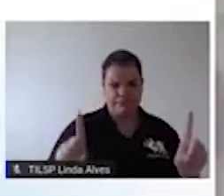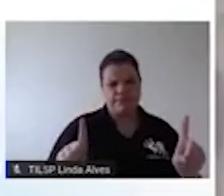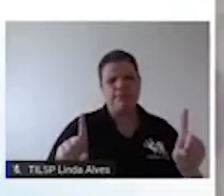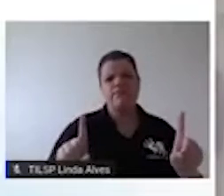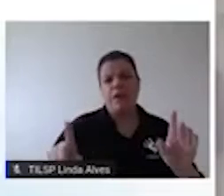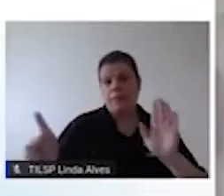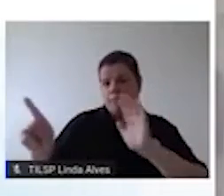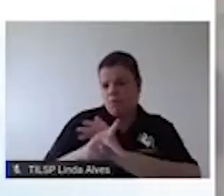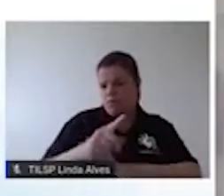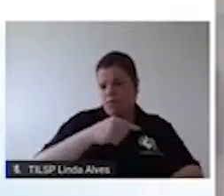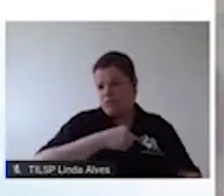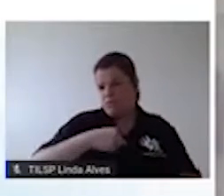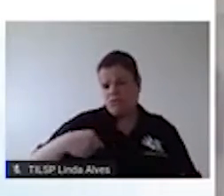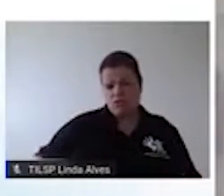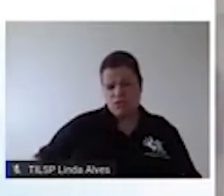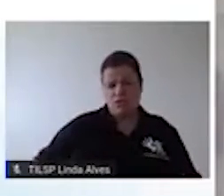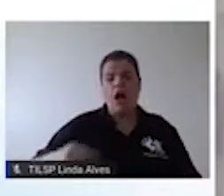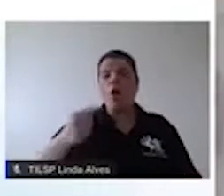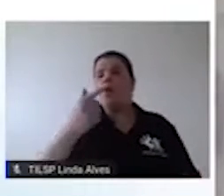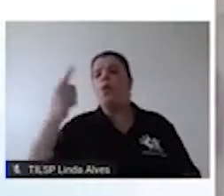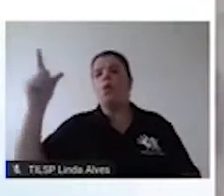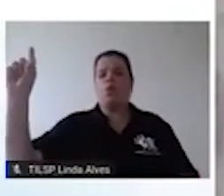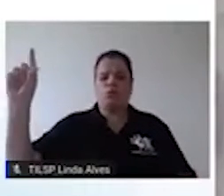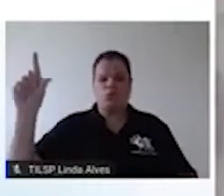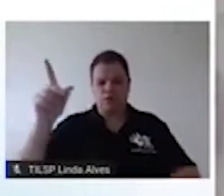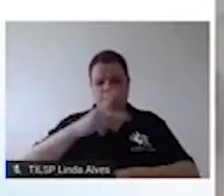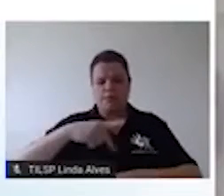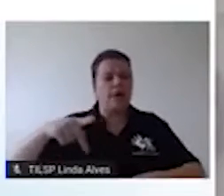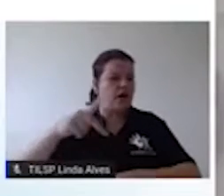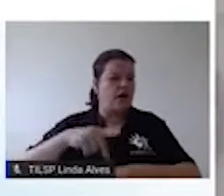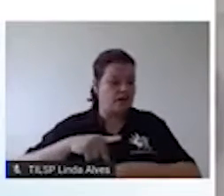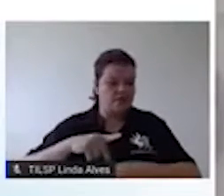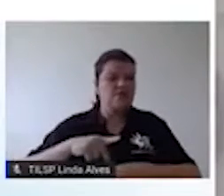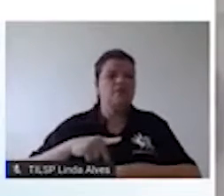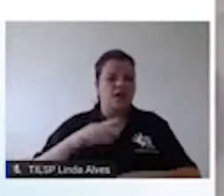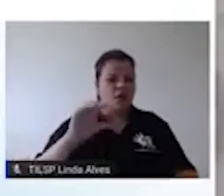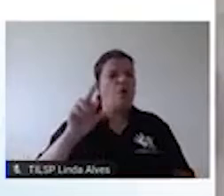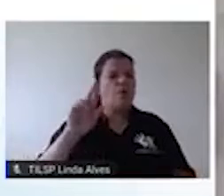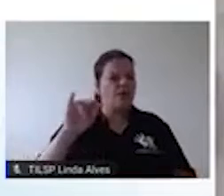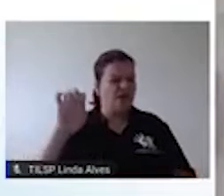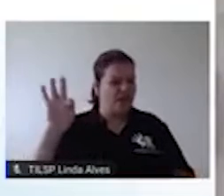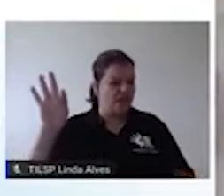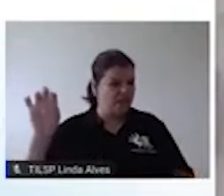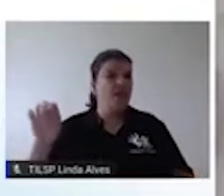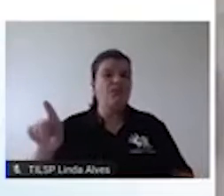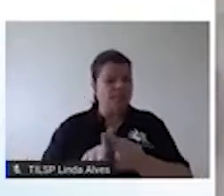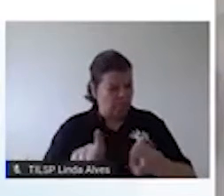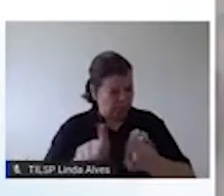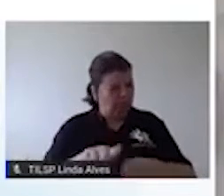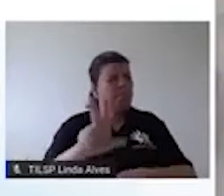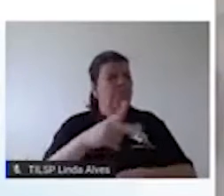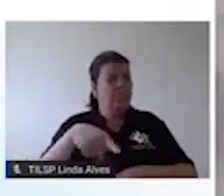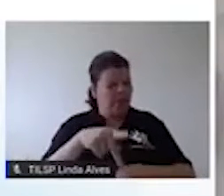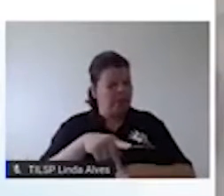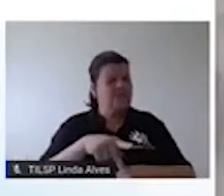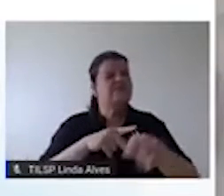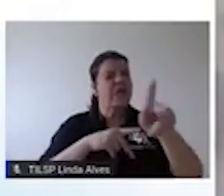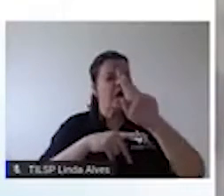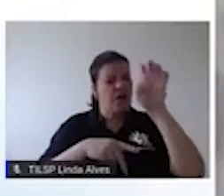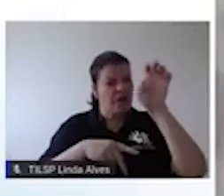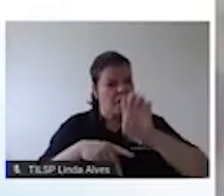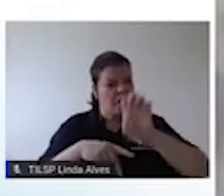própria China, não é? Outros países do Oriente e mesmo países da Europa Ocidental,